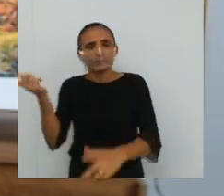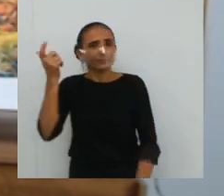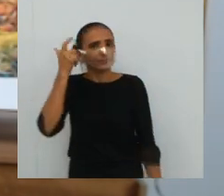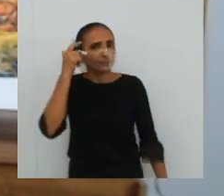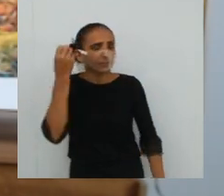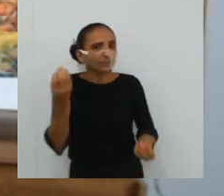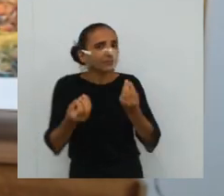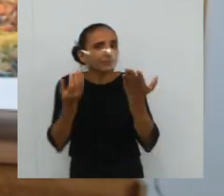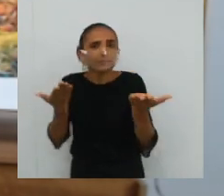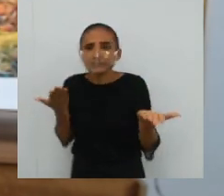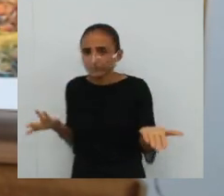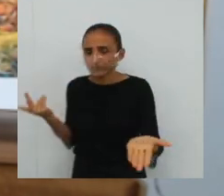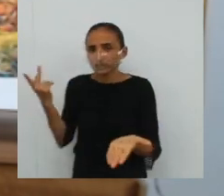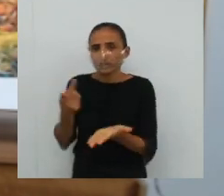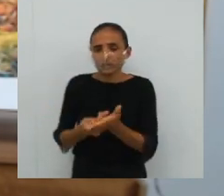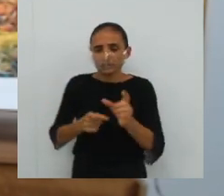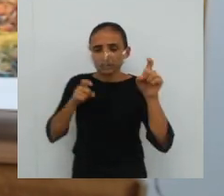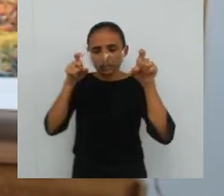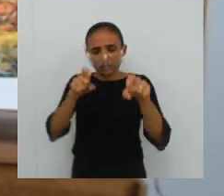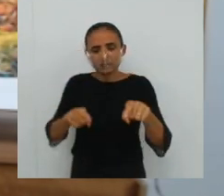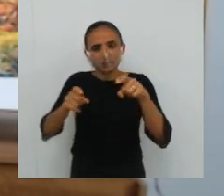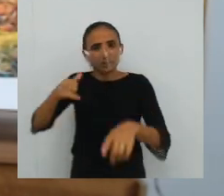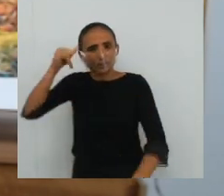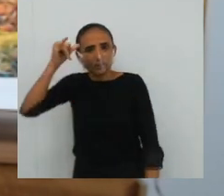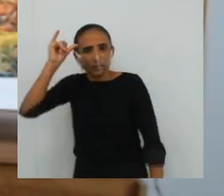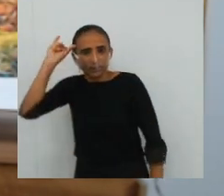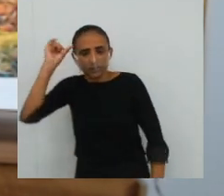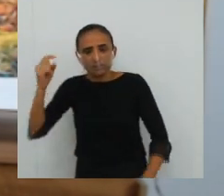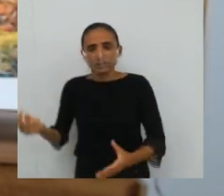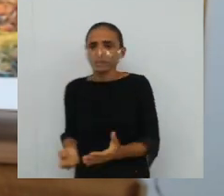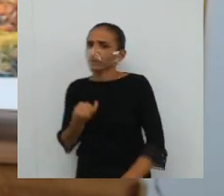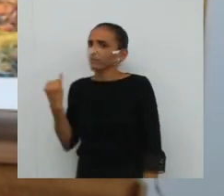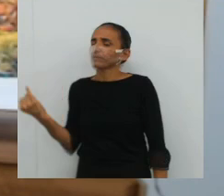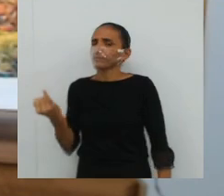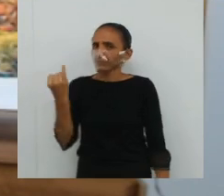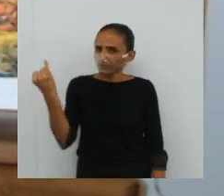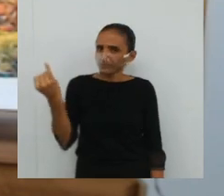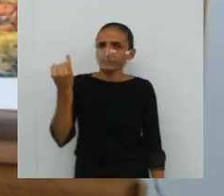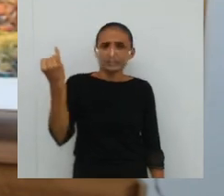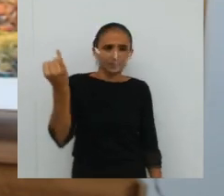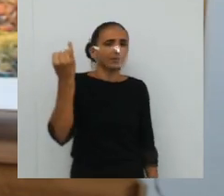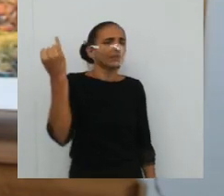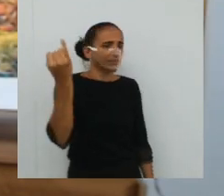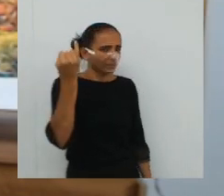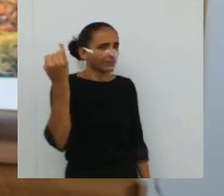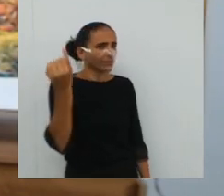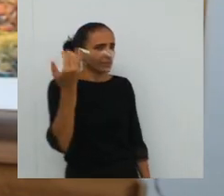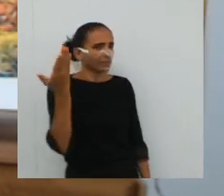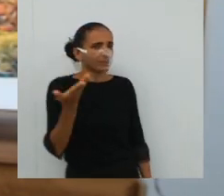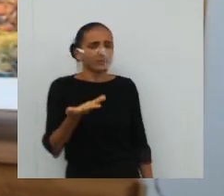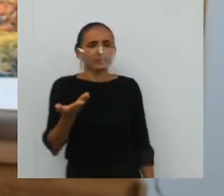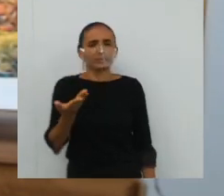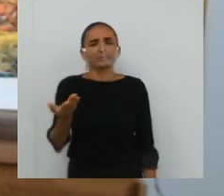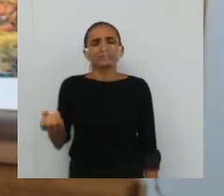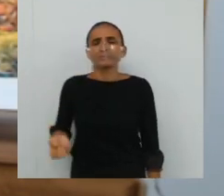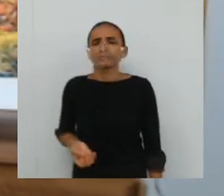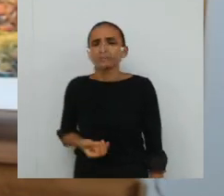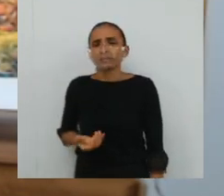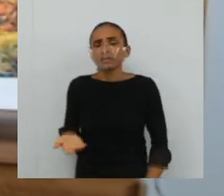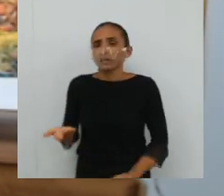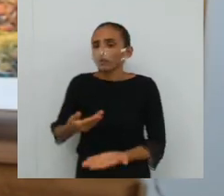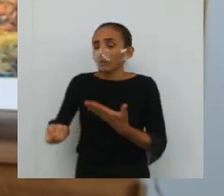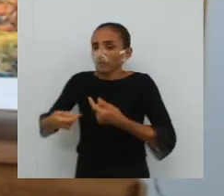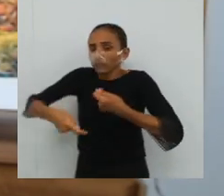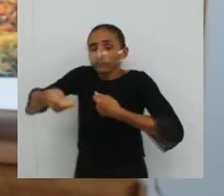agricultura é o seguinte: a agricultura é uma importante, vamos dizer assim, importante